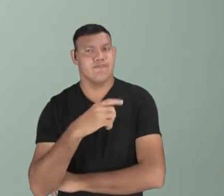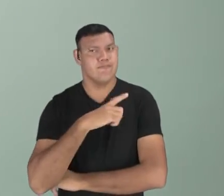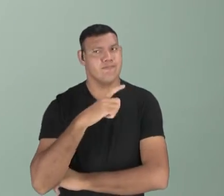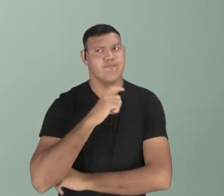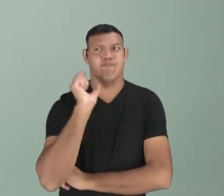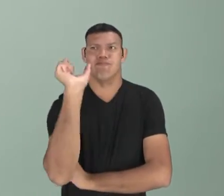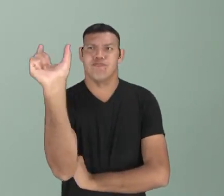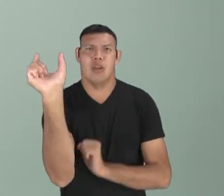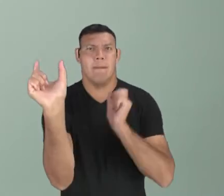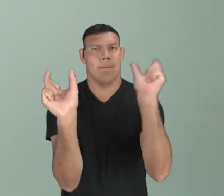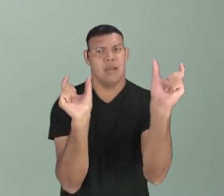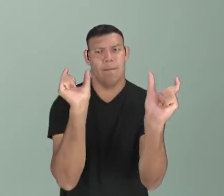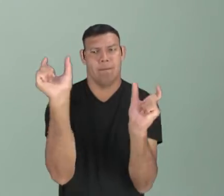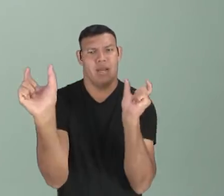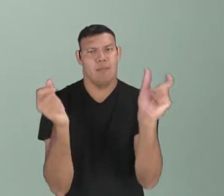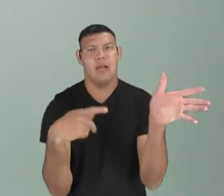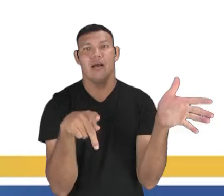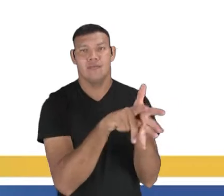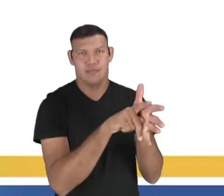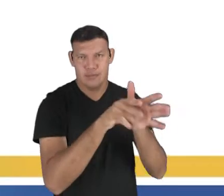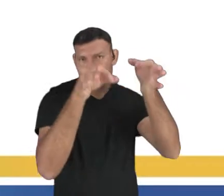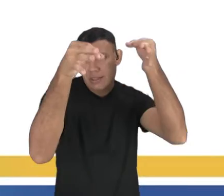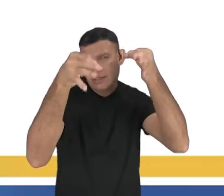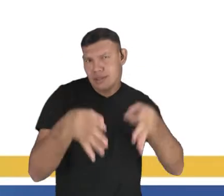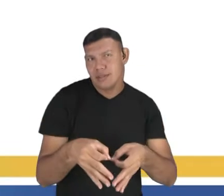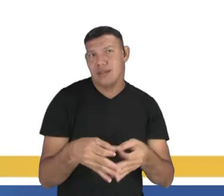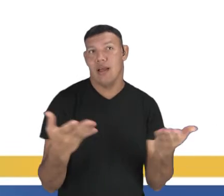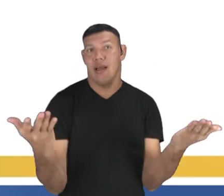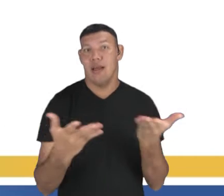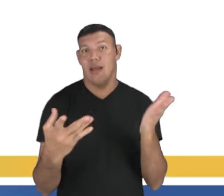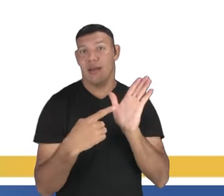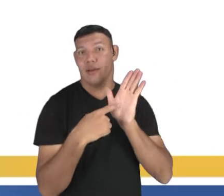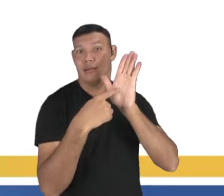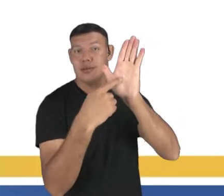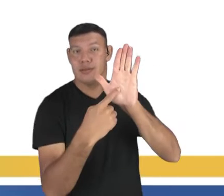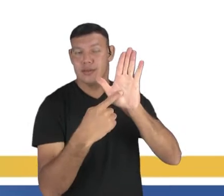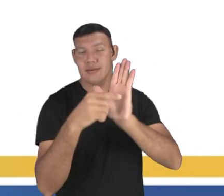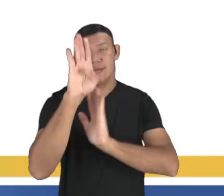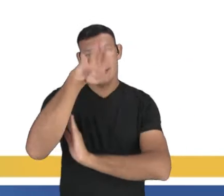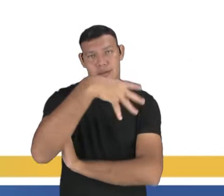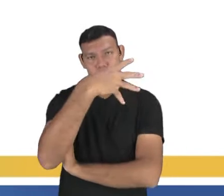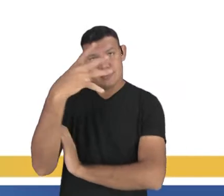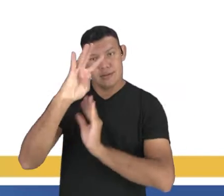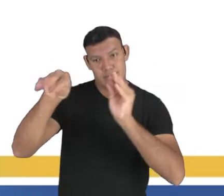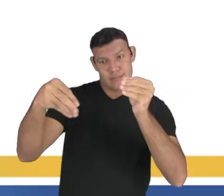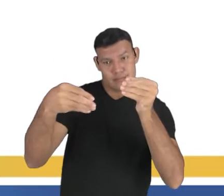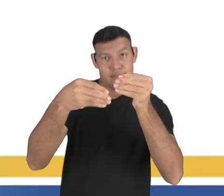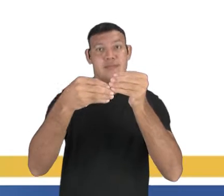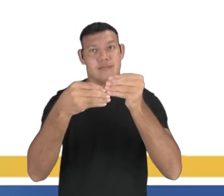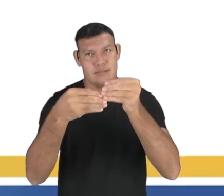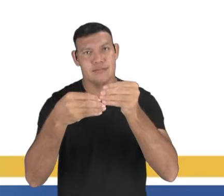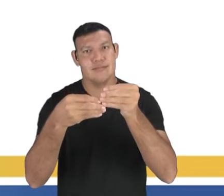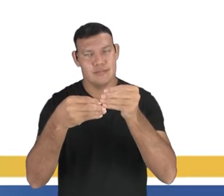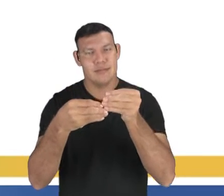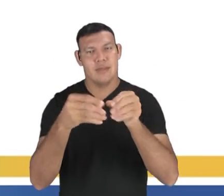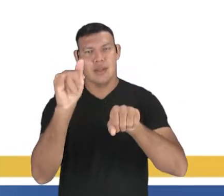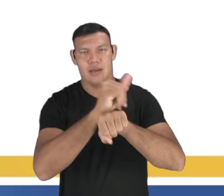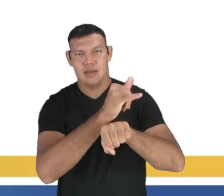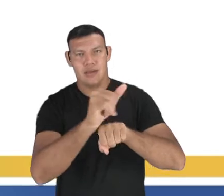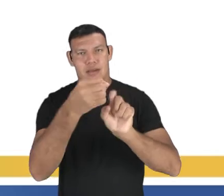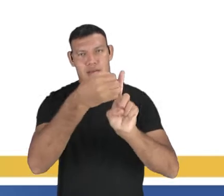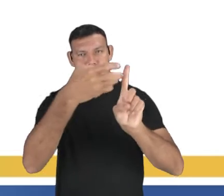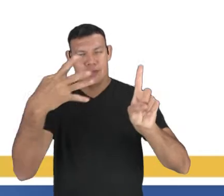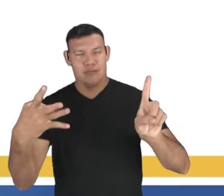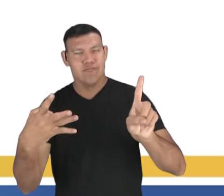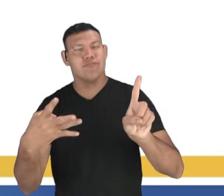palavrinha específica, ok? Eis aqui para vocês um quadro resumido desses operadores para